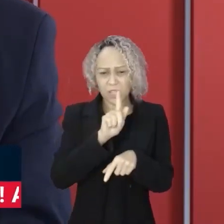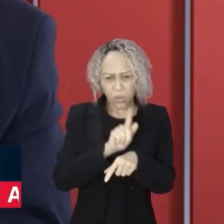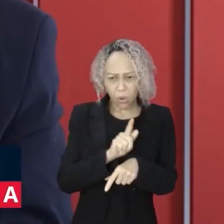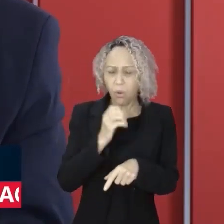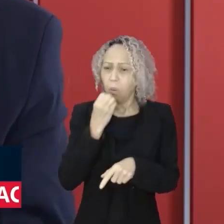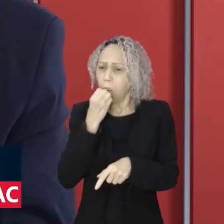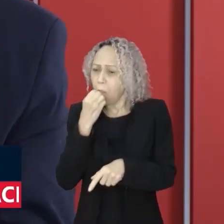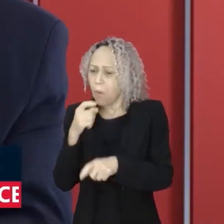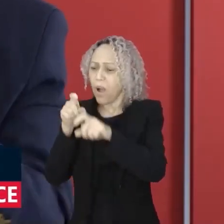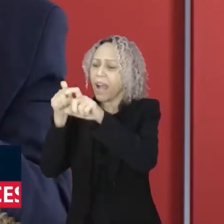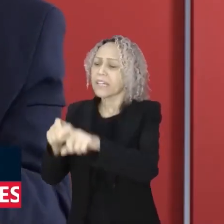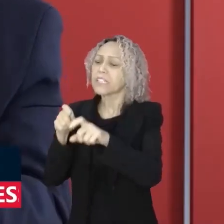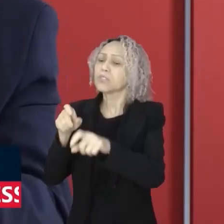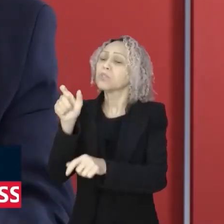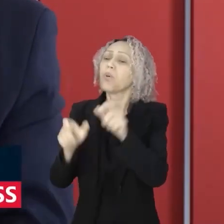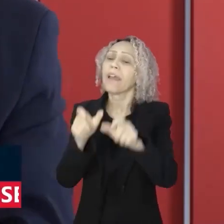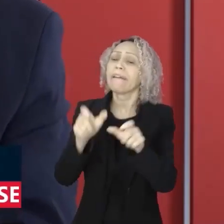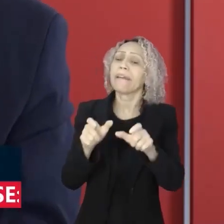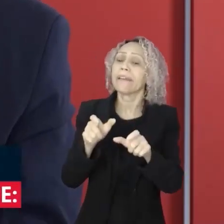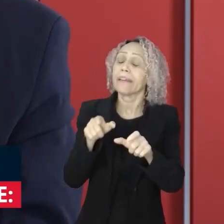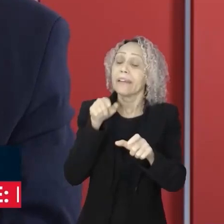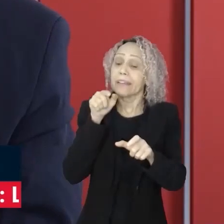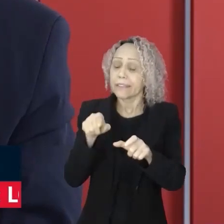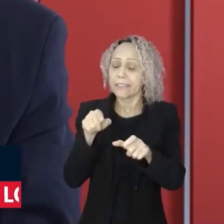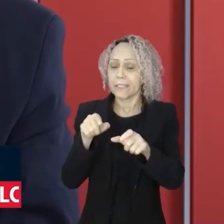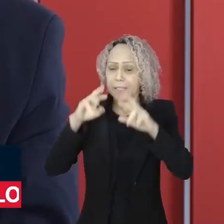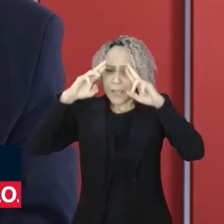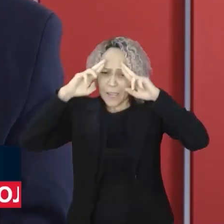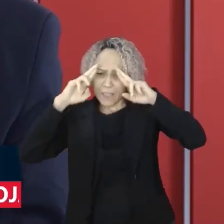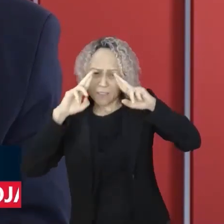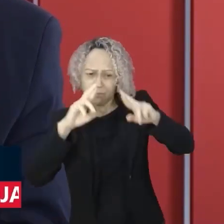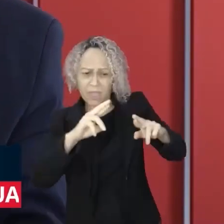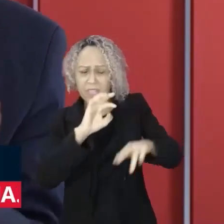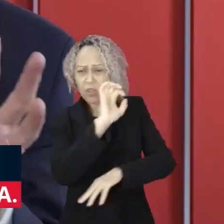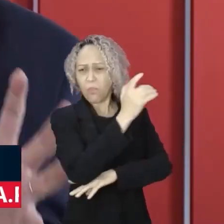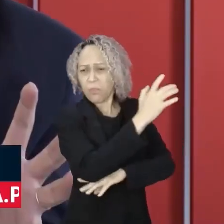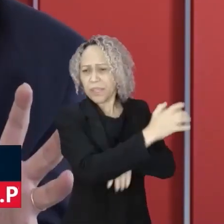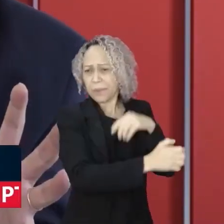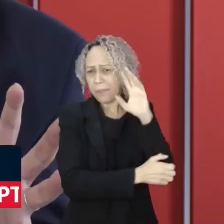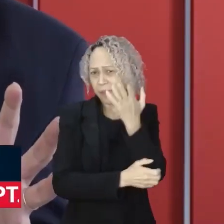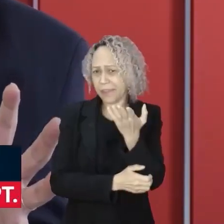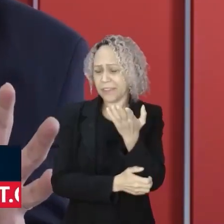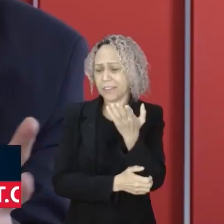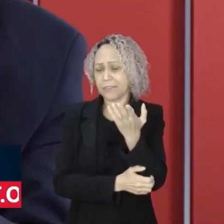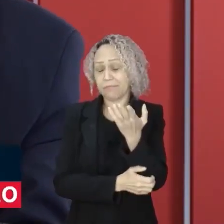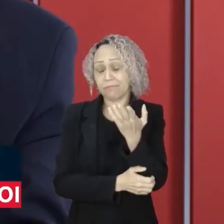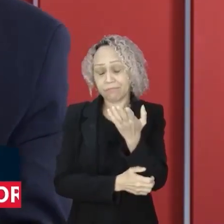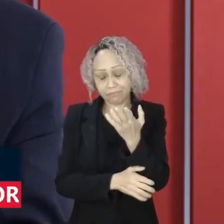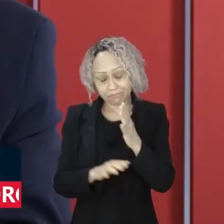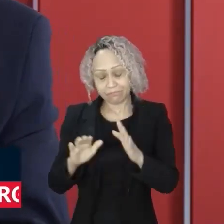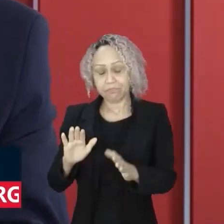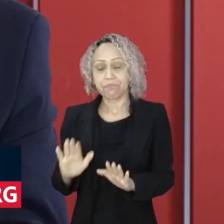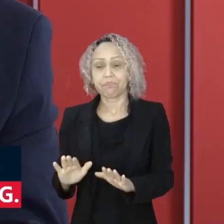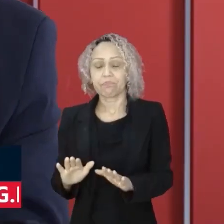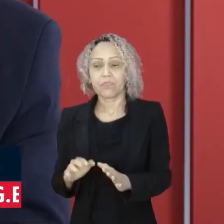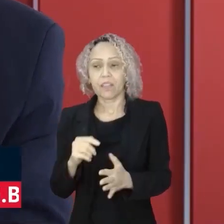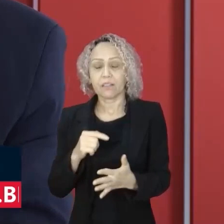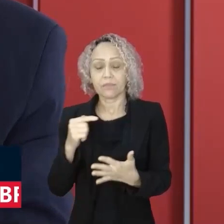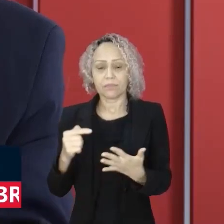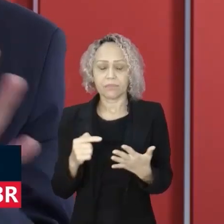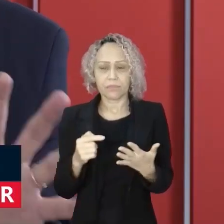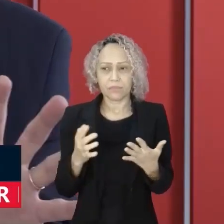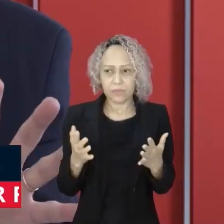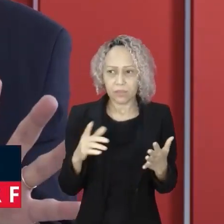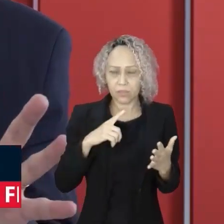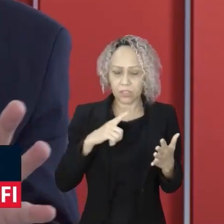é o nosso grande presente e futuro que nós queremos para o Brasil, e por isso que os dois planos, o da agricultura familiar e da agricultura